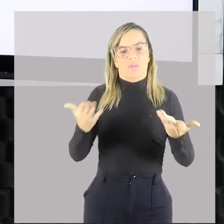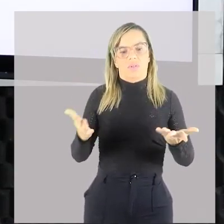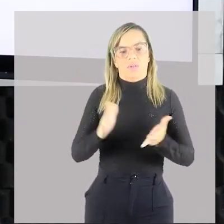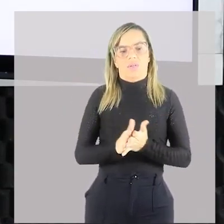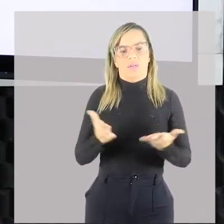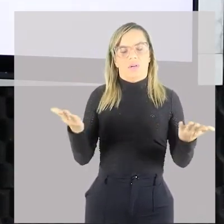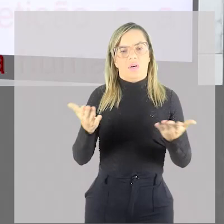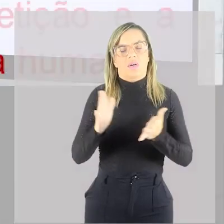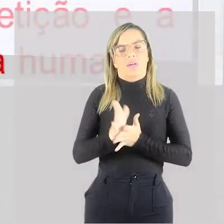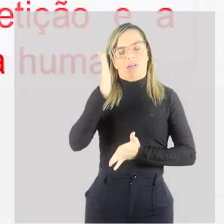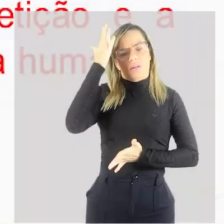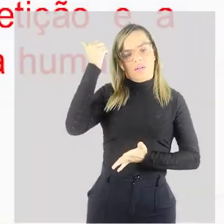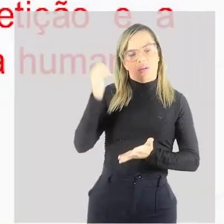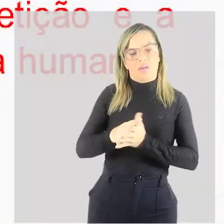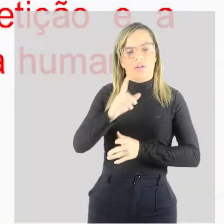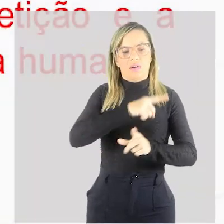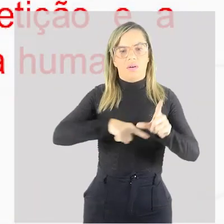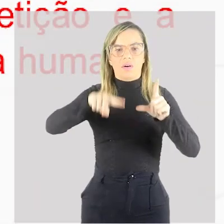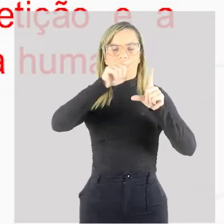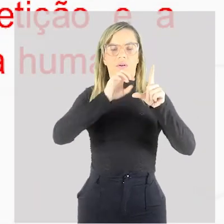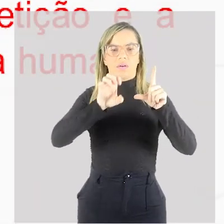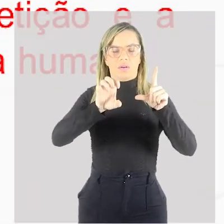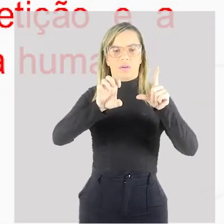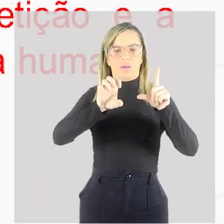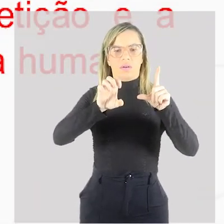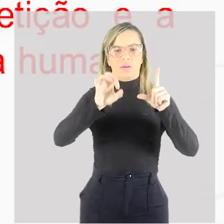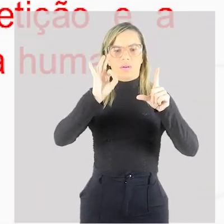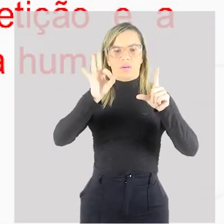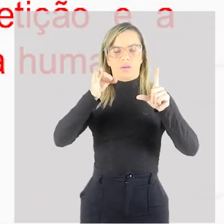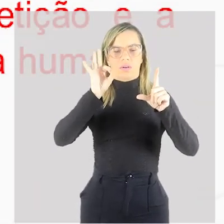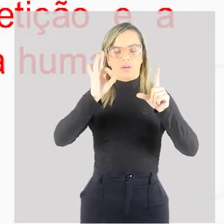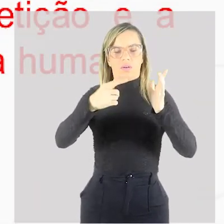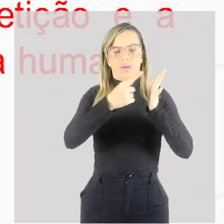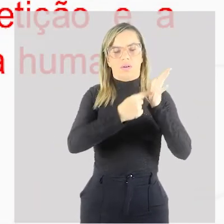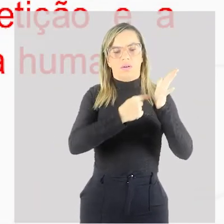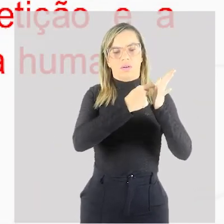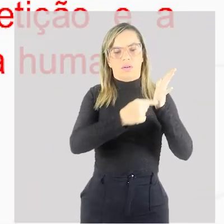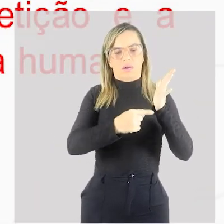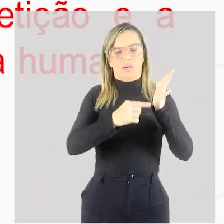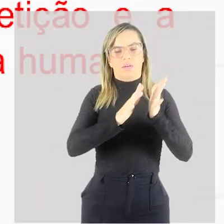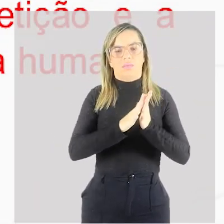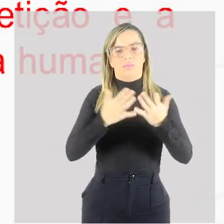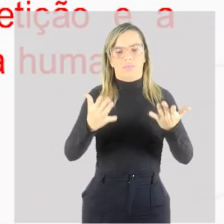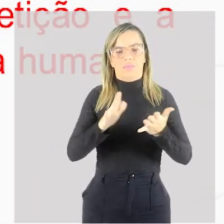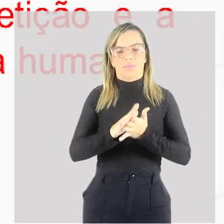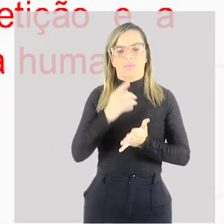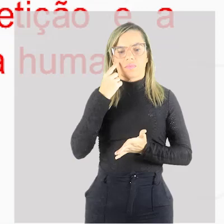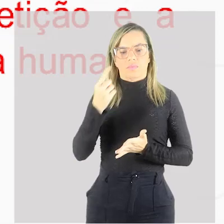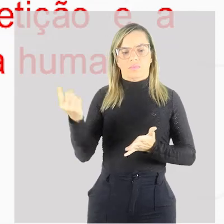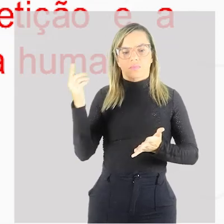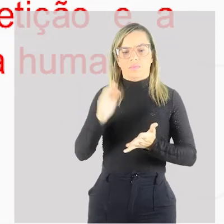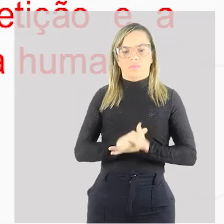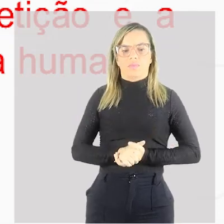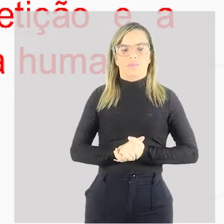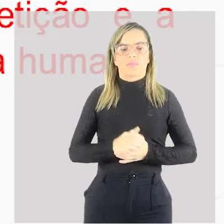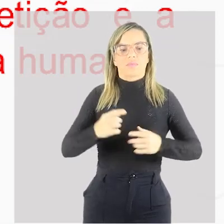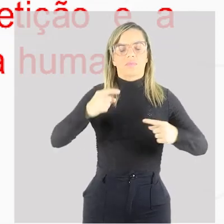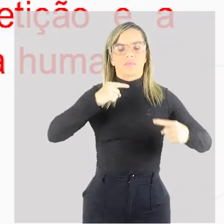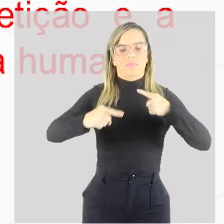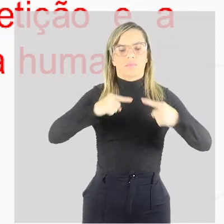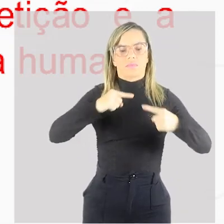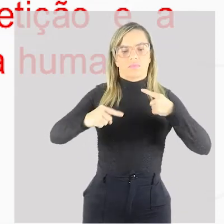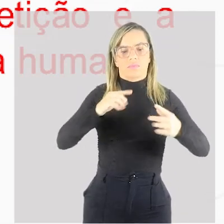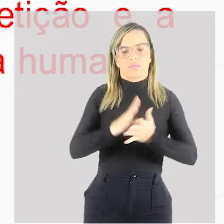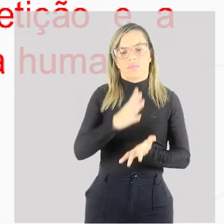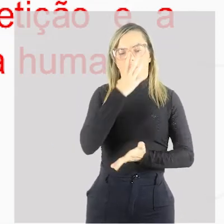sabemos, a letra E é a nossa resposta mais adequada, tá? A política de Hobbes,